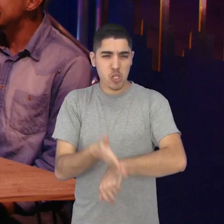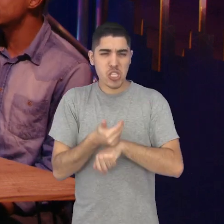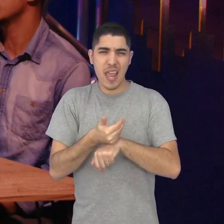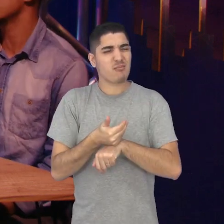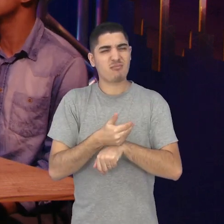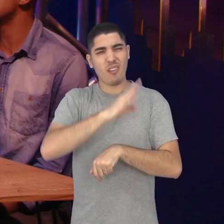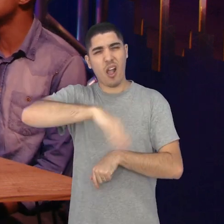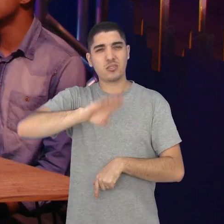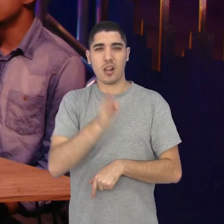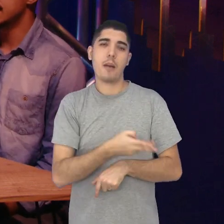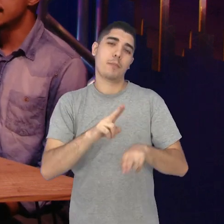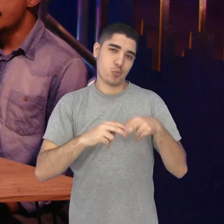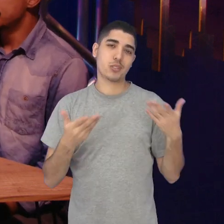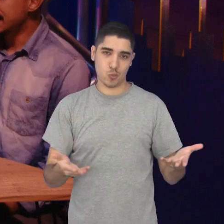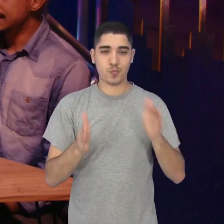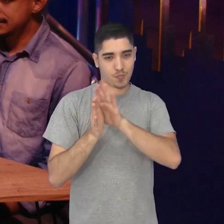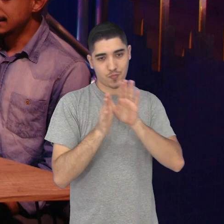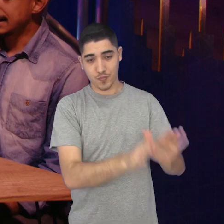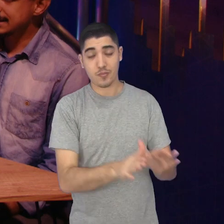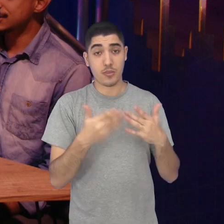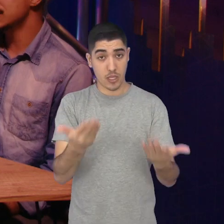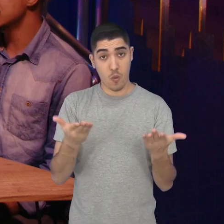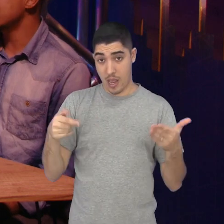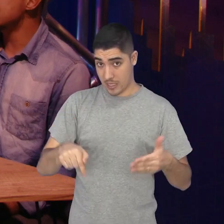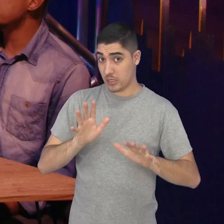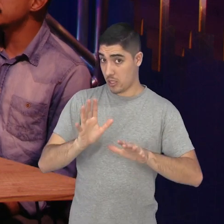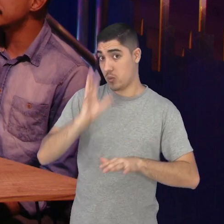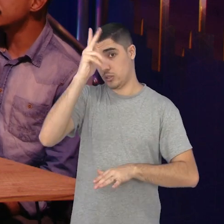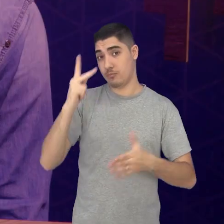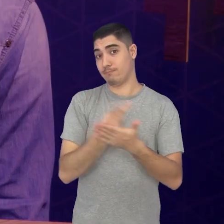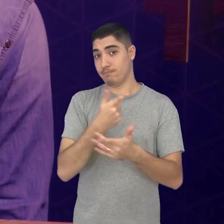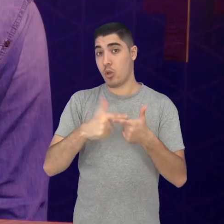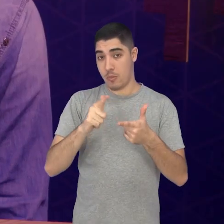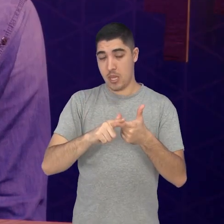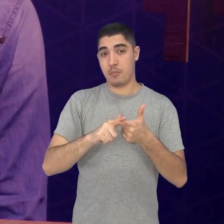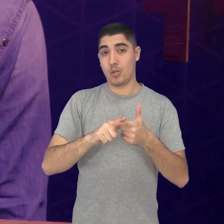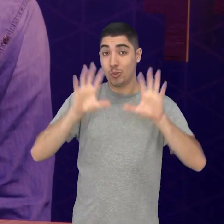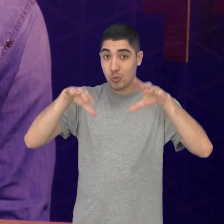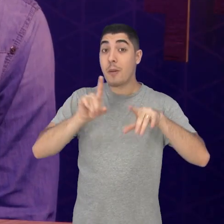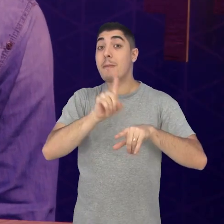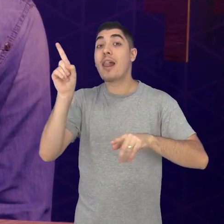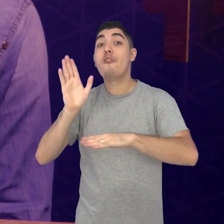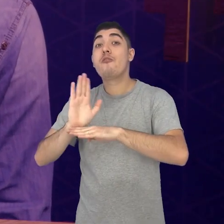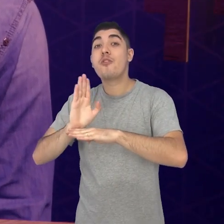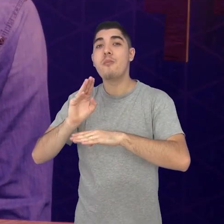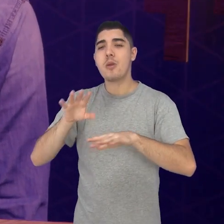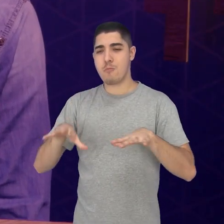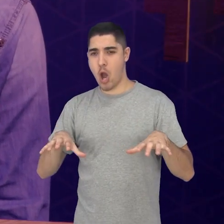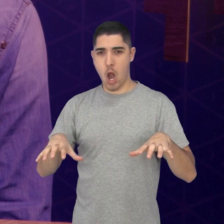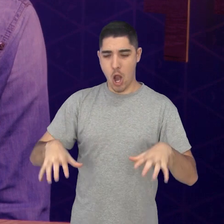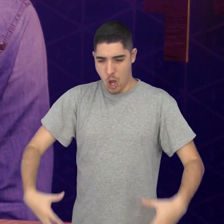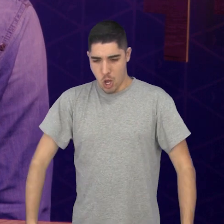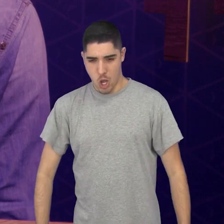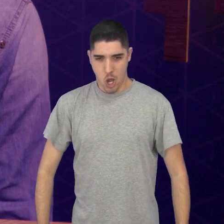distinguir o horário de verão. Né? Mas, aqui a gente teve esse problema da chuva. Né? Lá em Monstros S.A. não era o